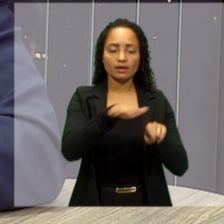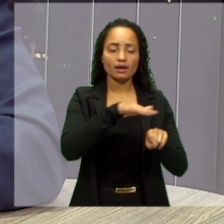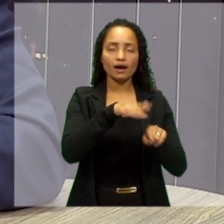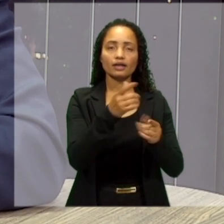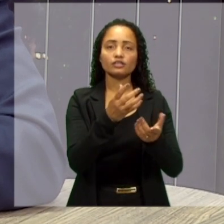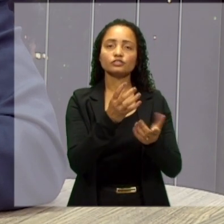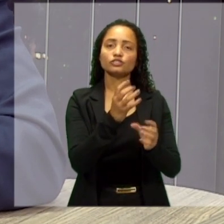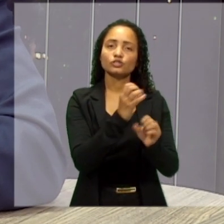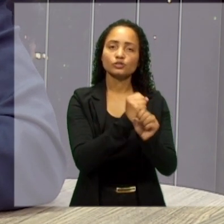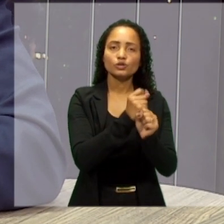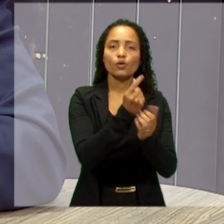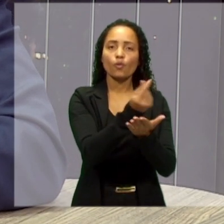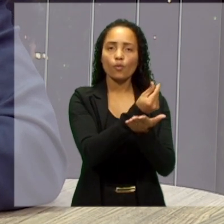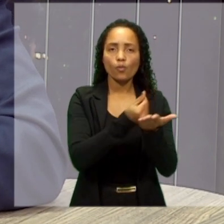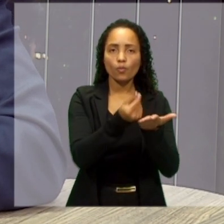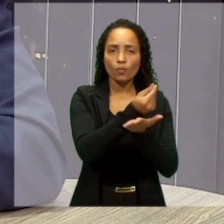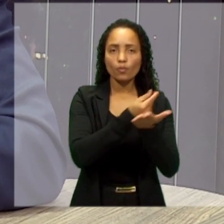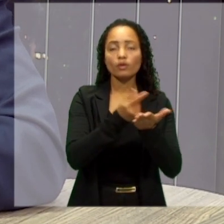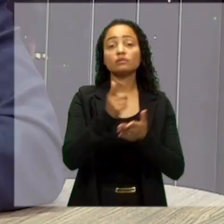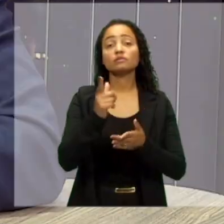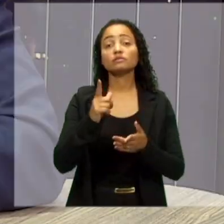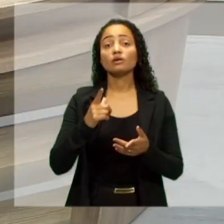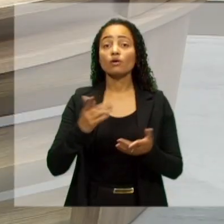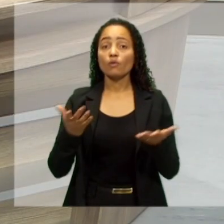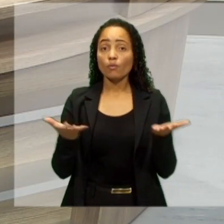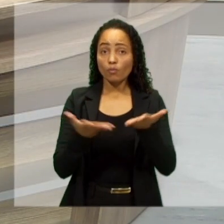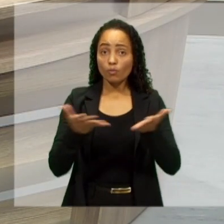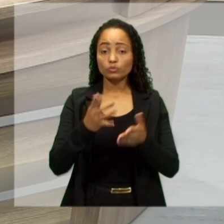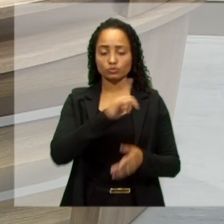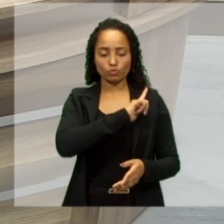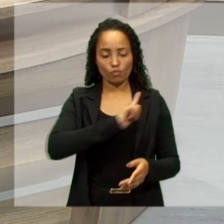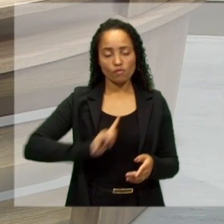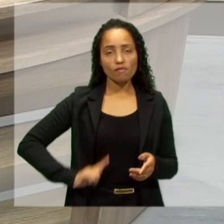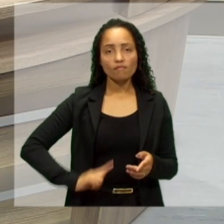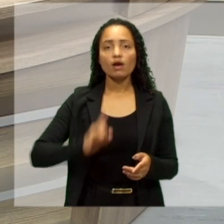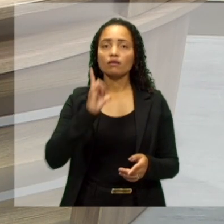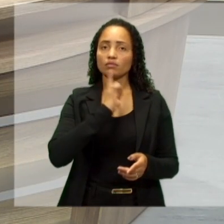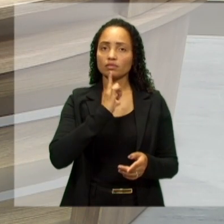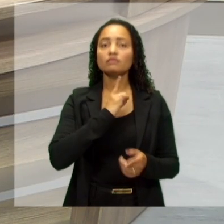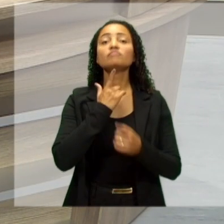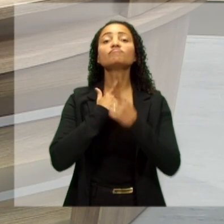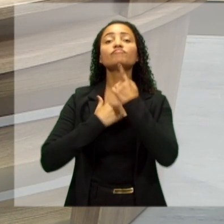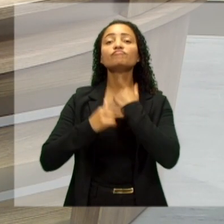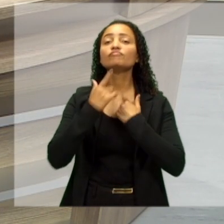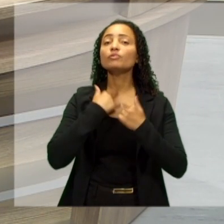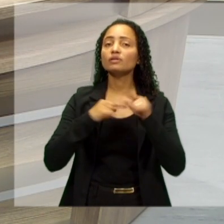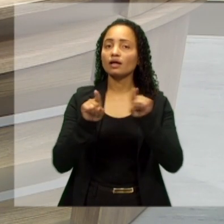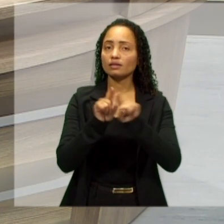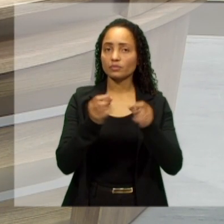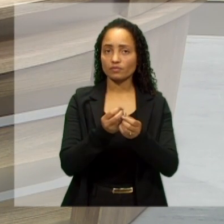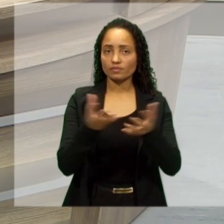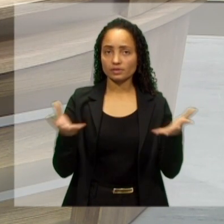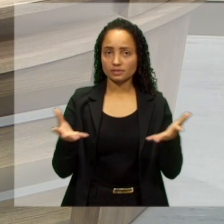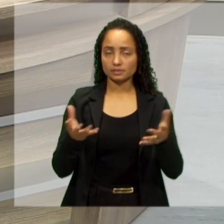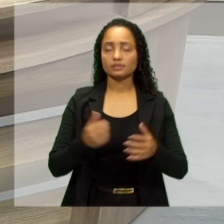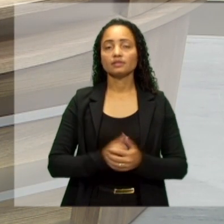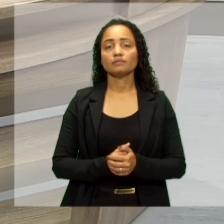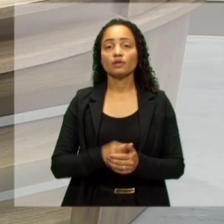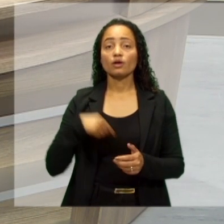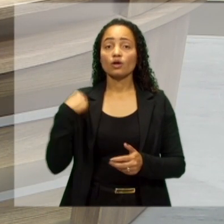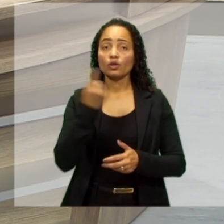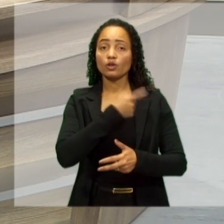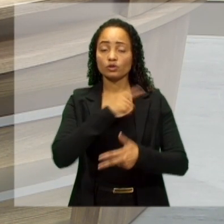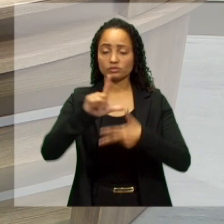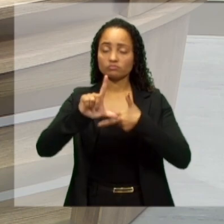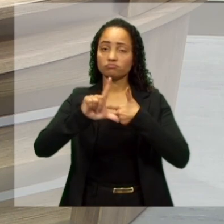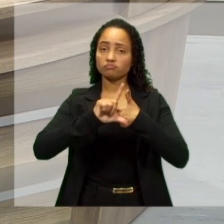Há uma vontade também do atual governo. A nossa Assembleia Legislativa também possui um conhecimento